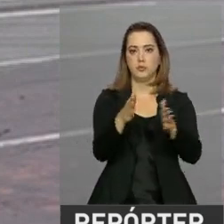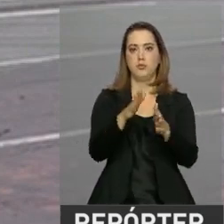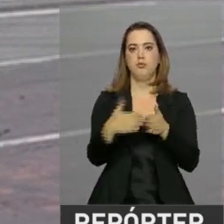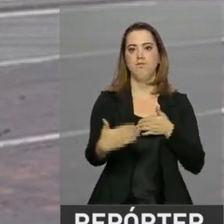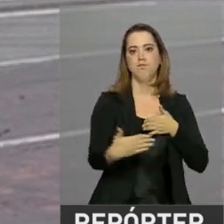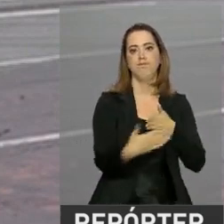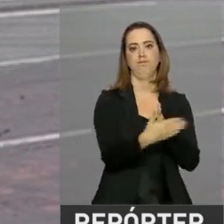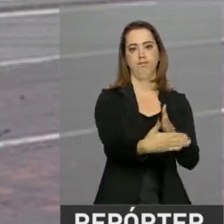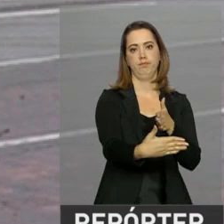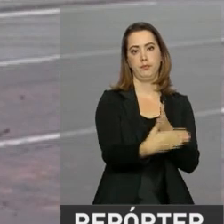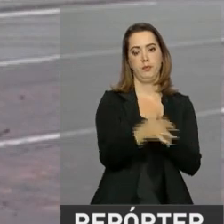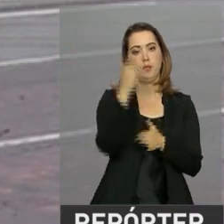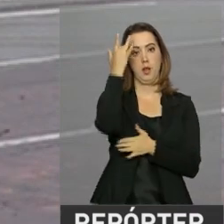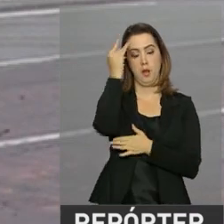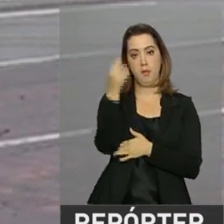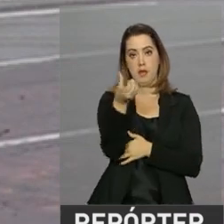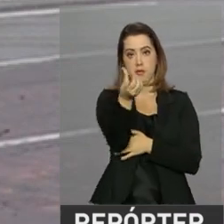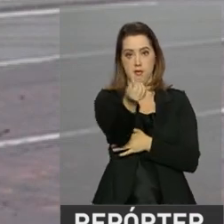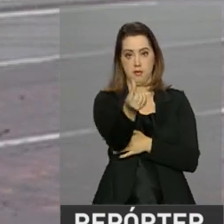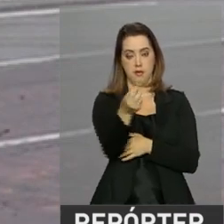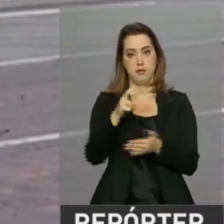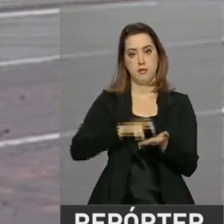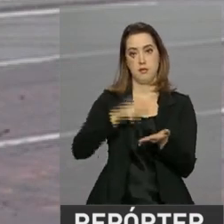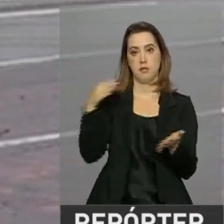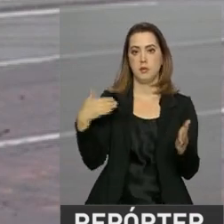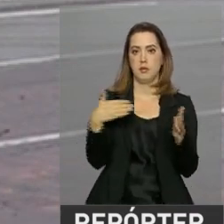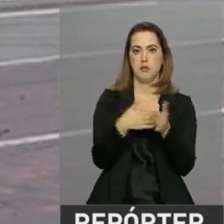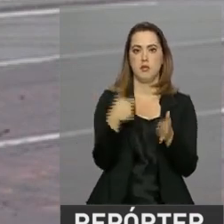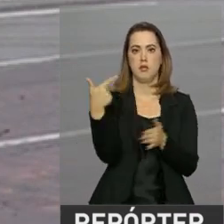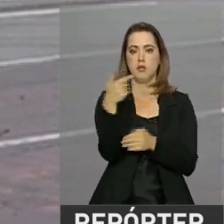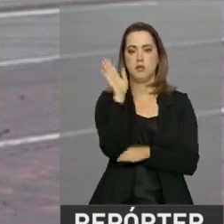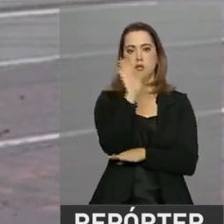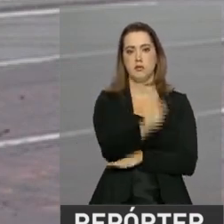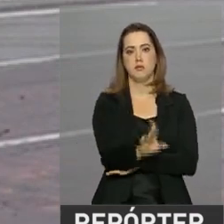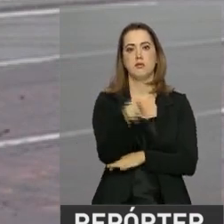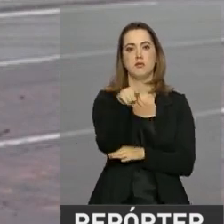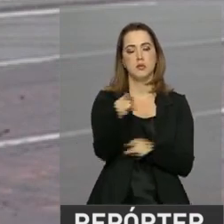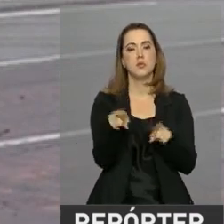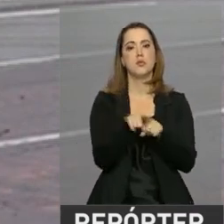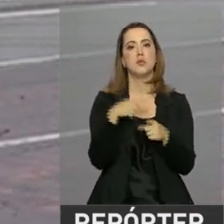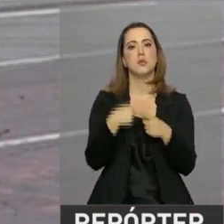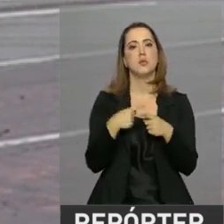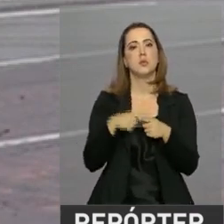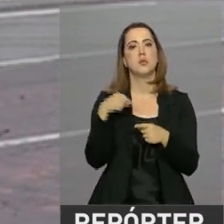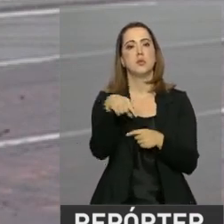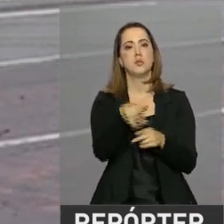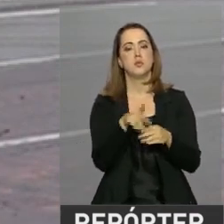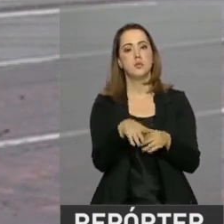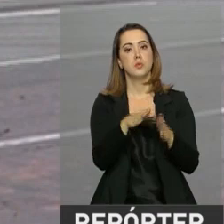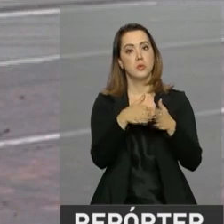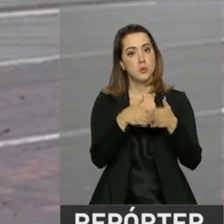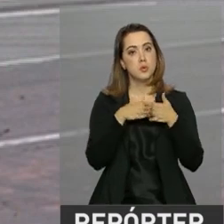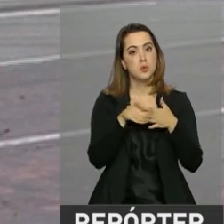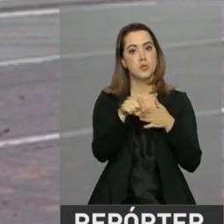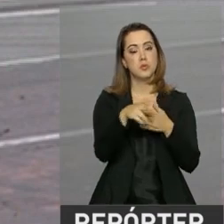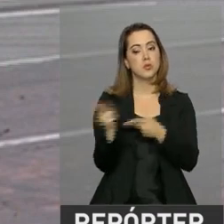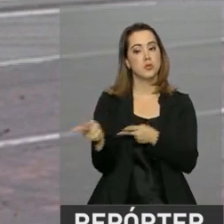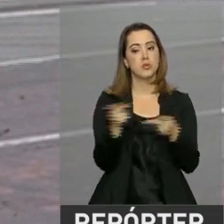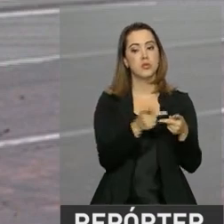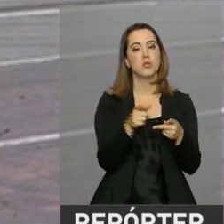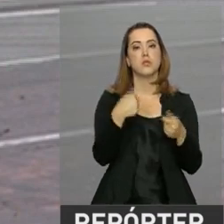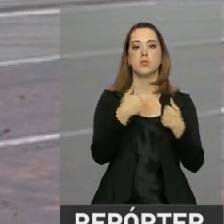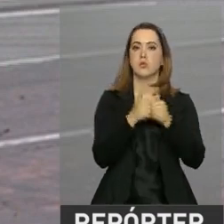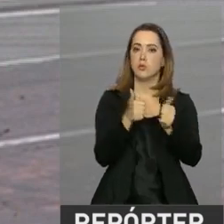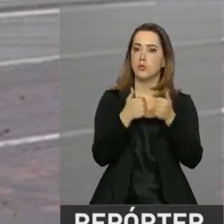interditadas amanhã das 6 horas da manhã até às 2 horas da tarde e por isso a recomendação é que os visitantes utilizem o